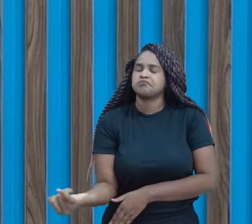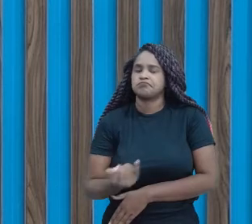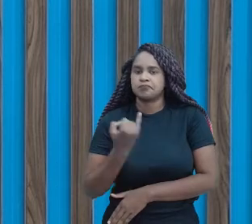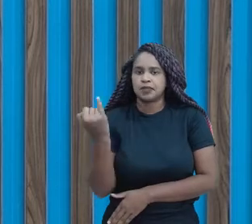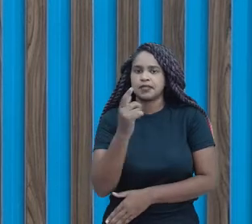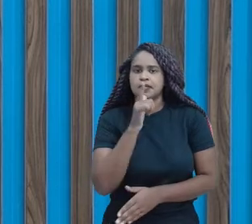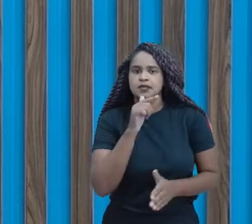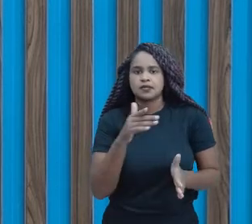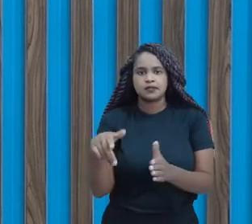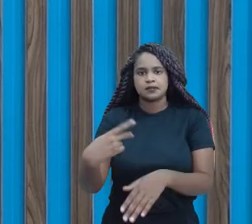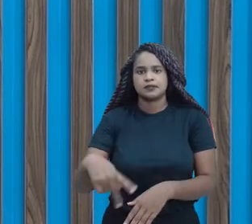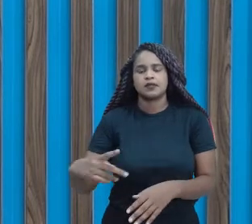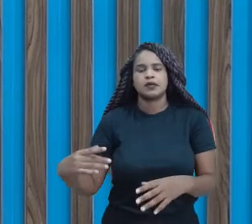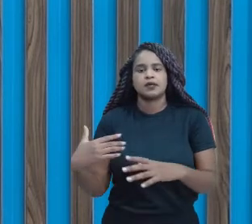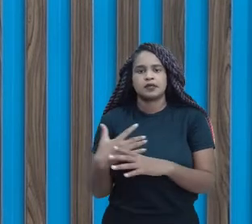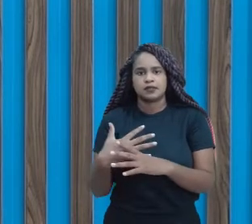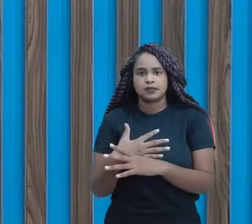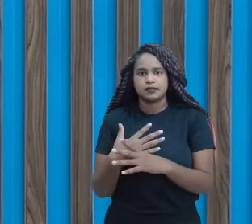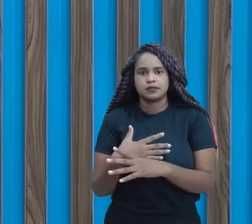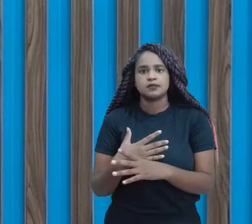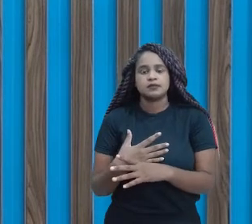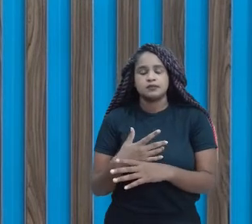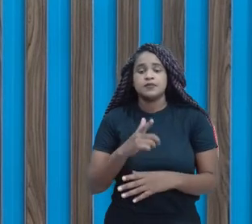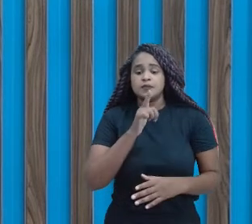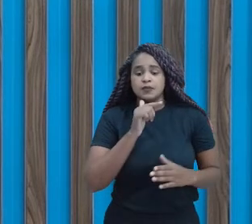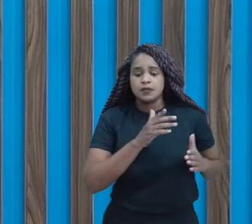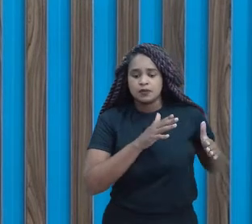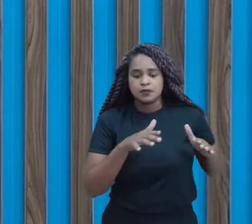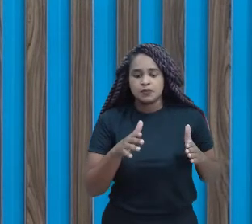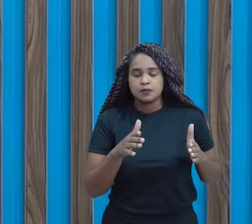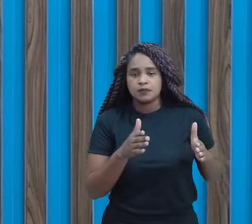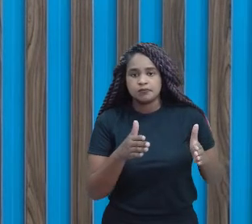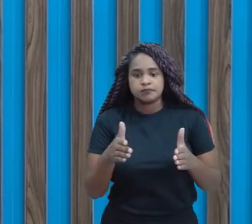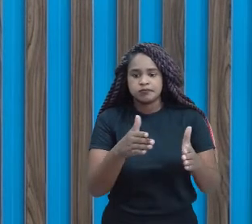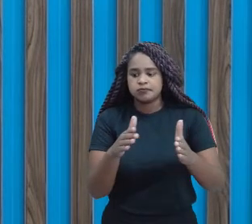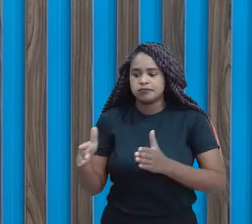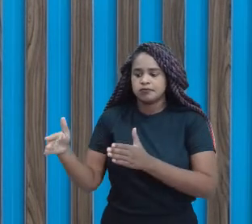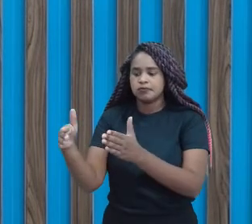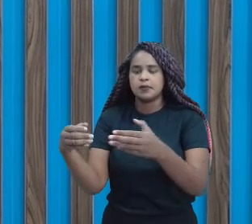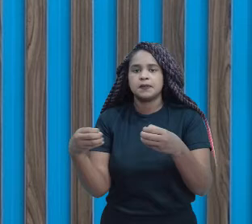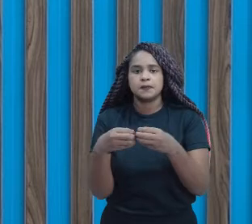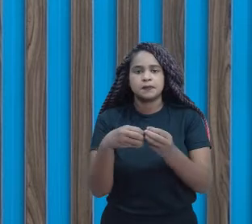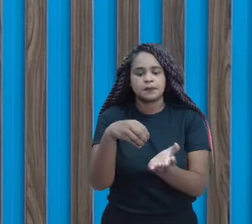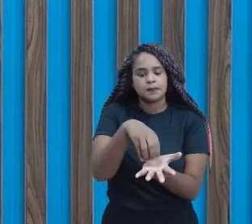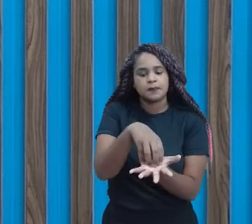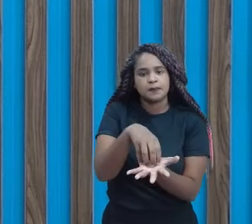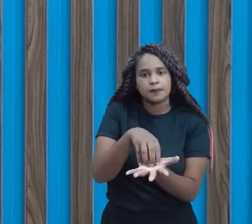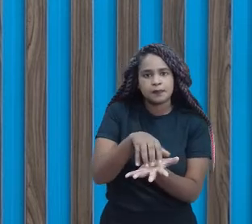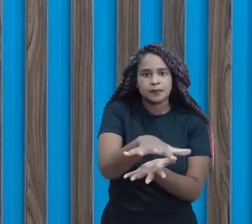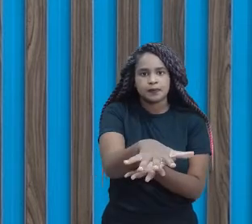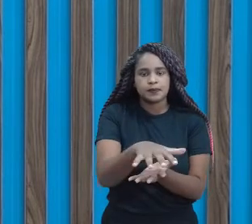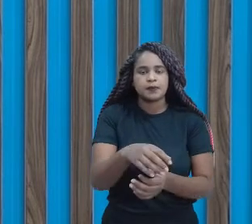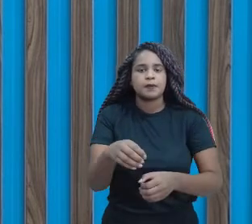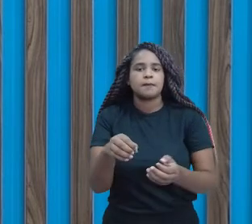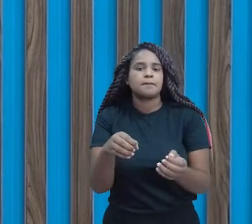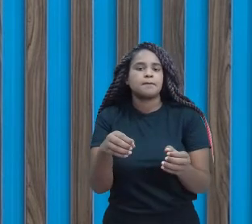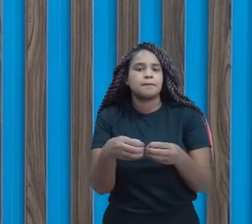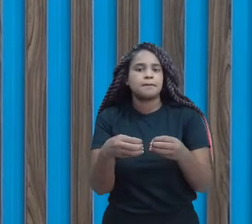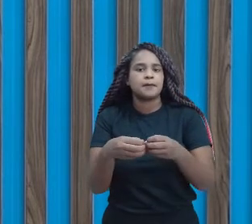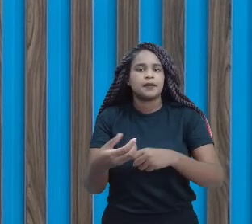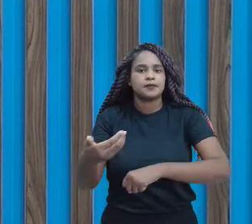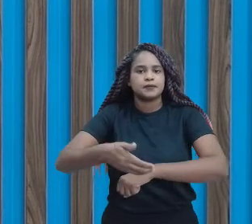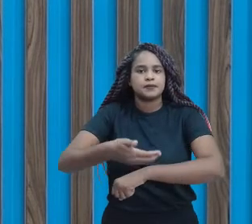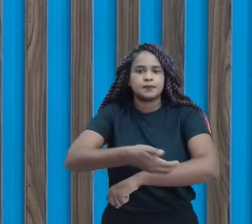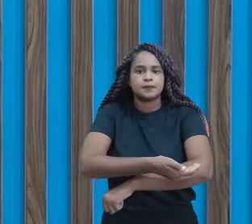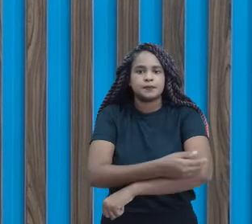chegam aqui na sua foz, né, eles desaguam aqui, ou no Marco Zero, ali aquela região do Porto, ou mais um pouquinho para